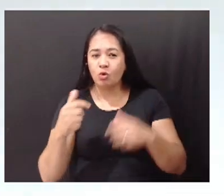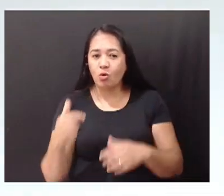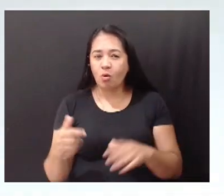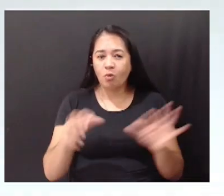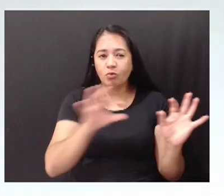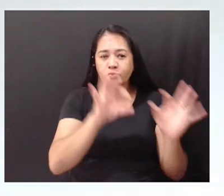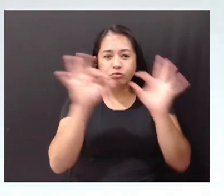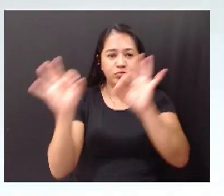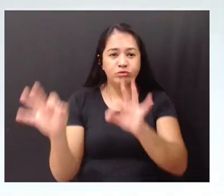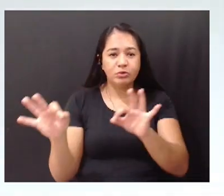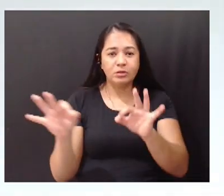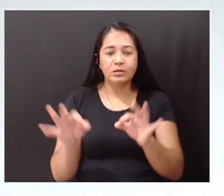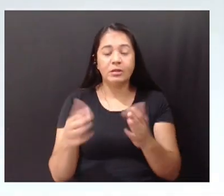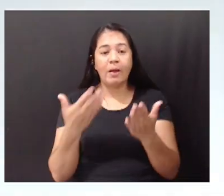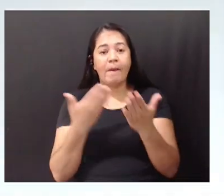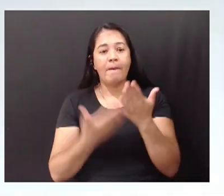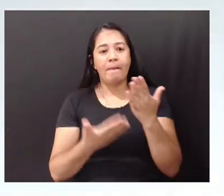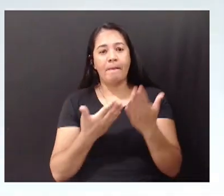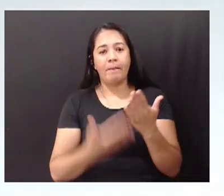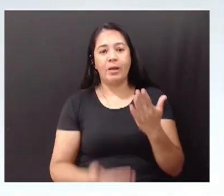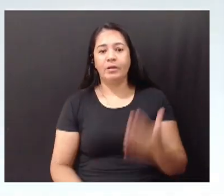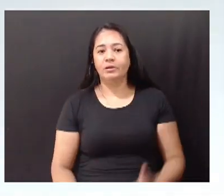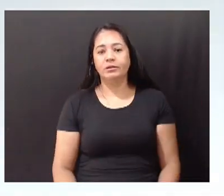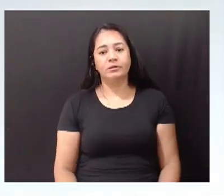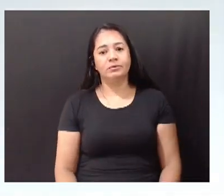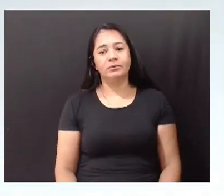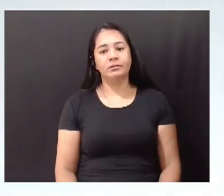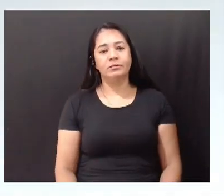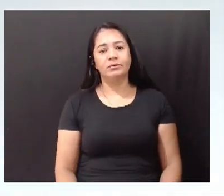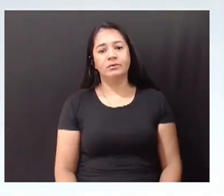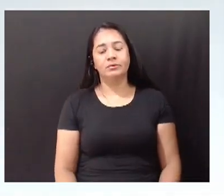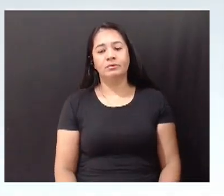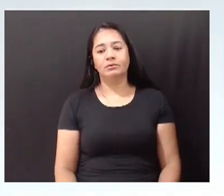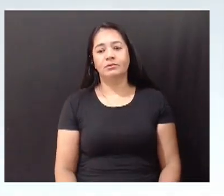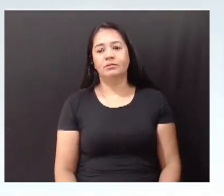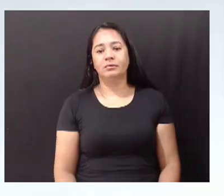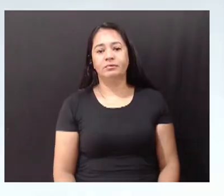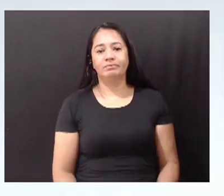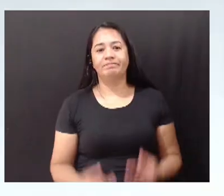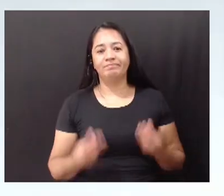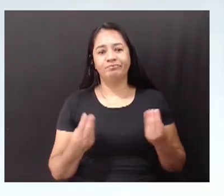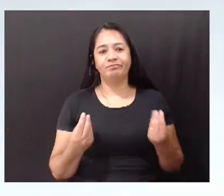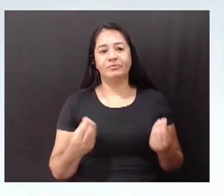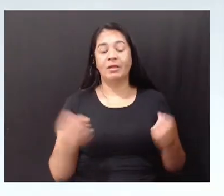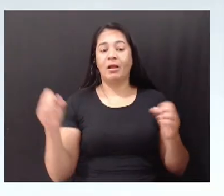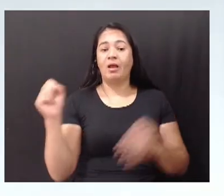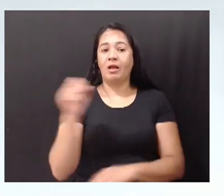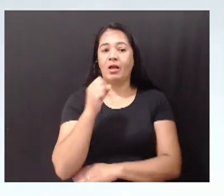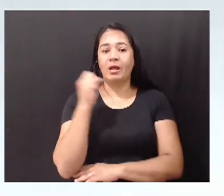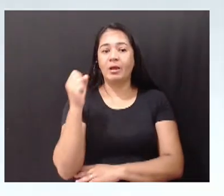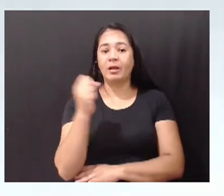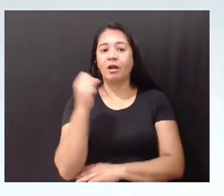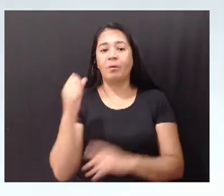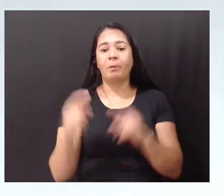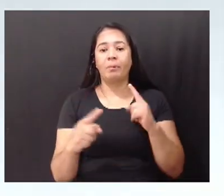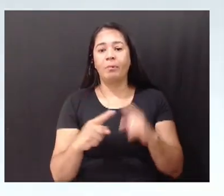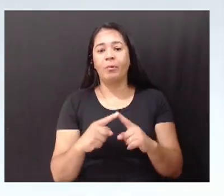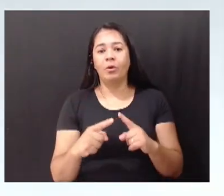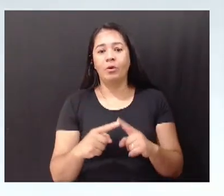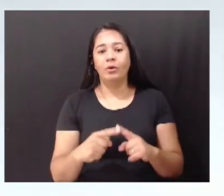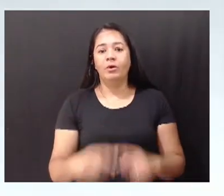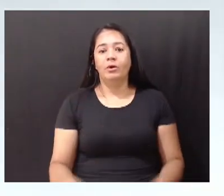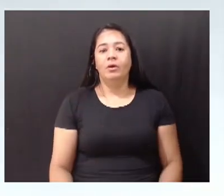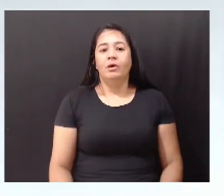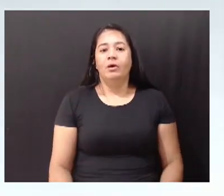se perdendo aí. E aí fica uma questão muito grave, porque aí fica nesse processo